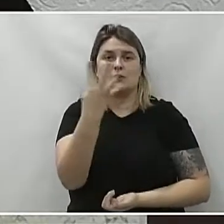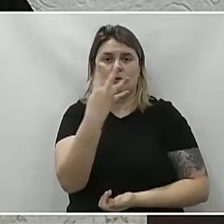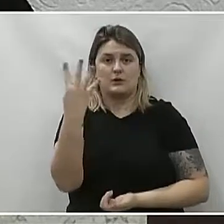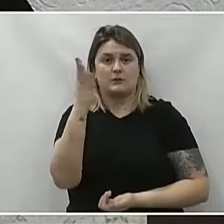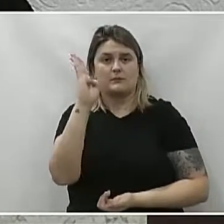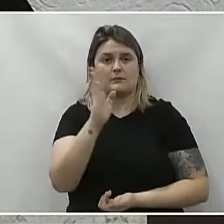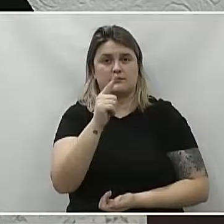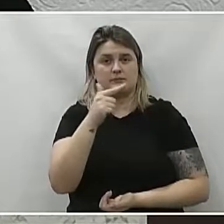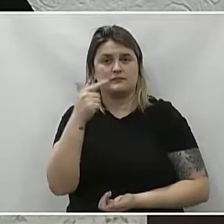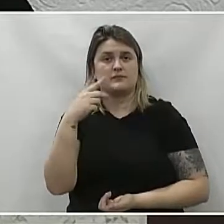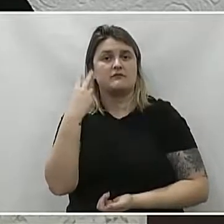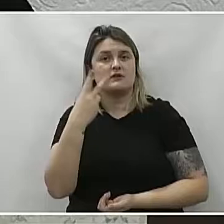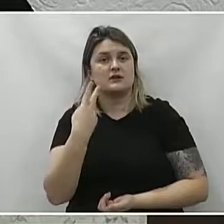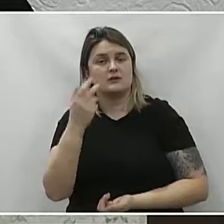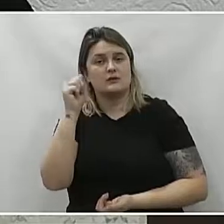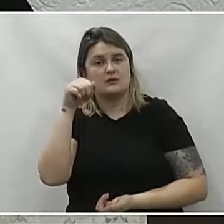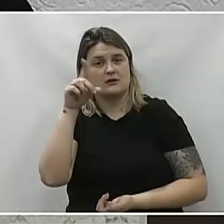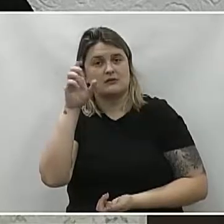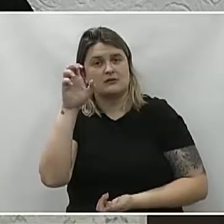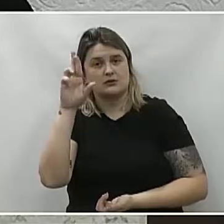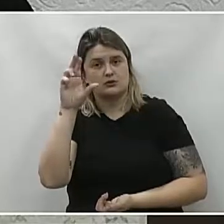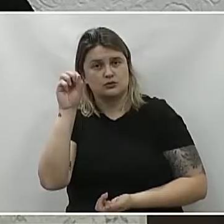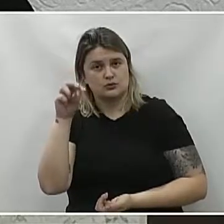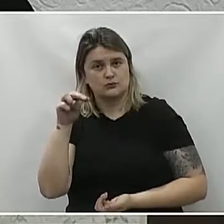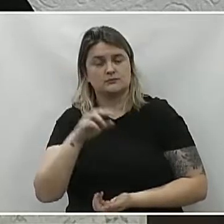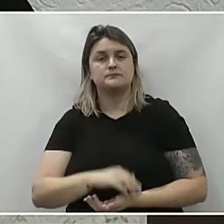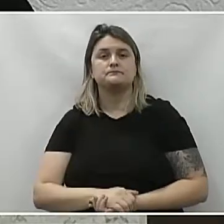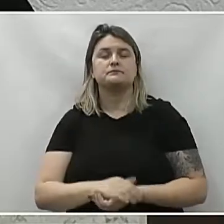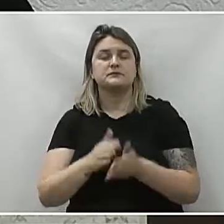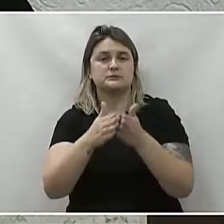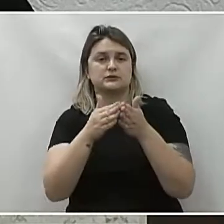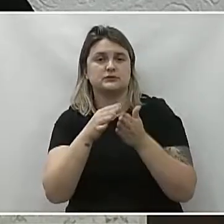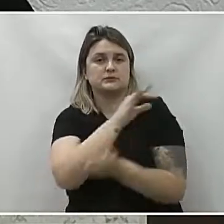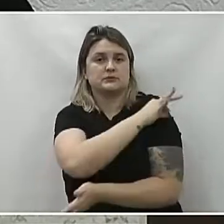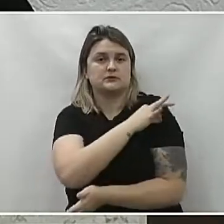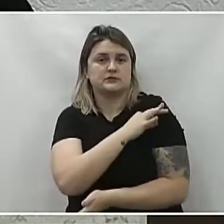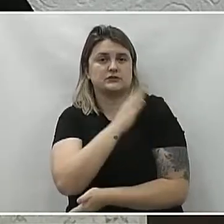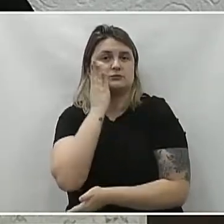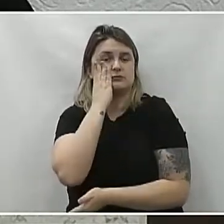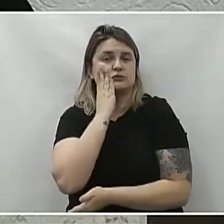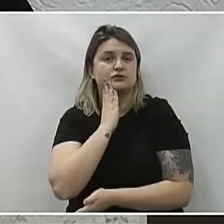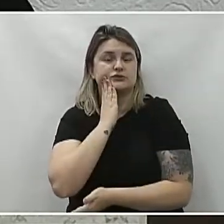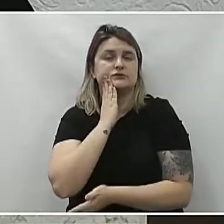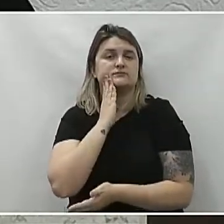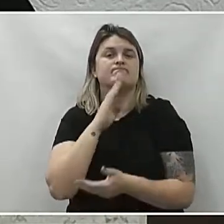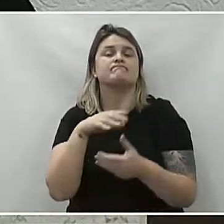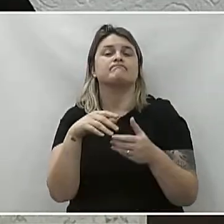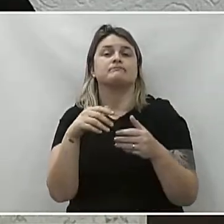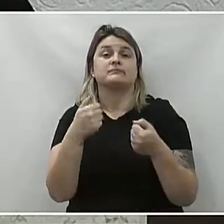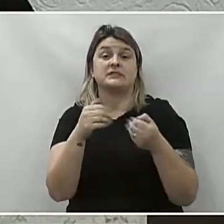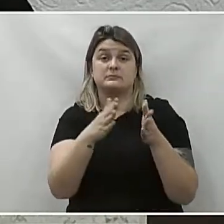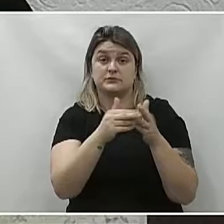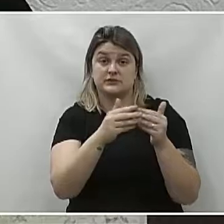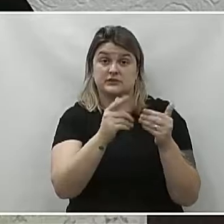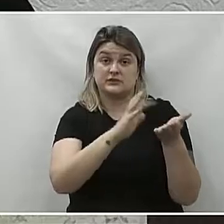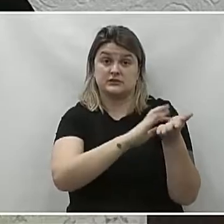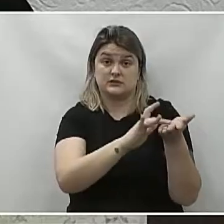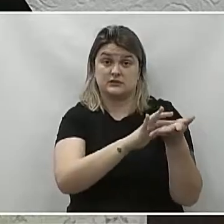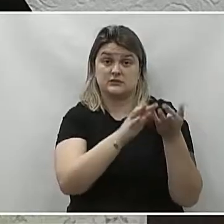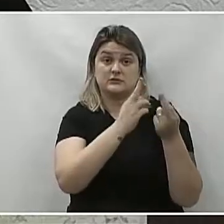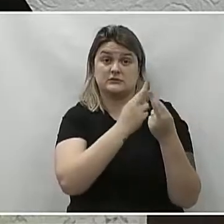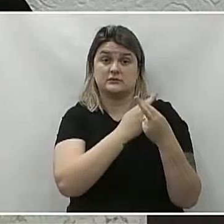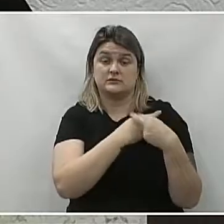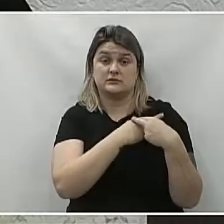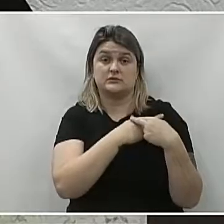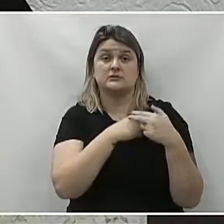244 de 2022, do vereador Anderson Cripa Luiz Cardoso ao chefe do Poder Executivo Municipal, por meio da secretaria competente,